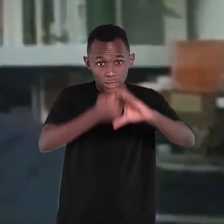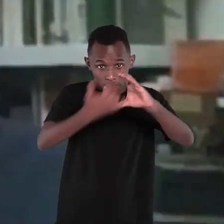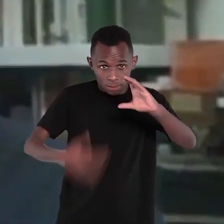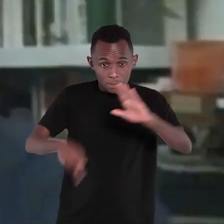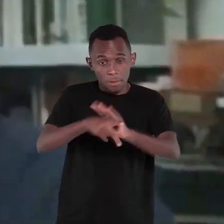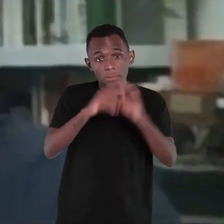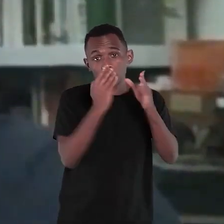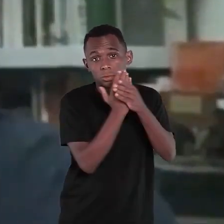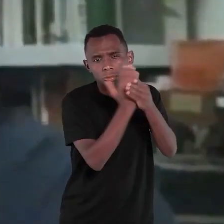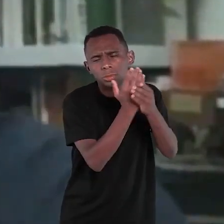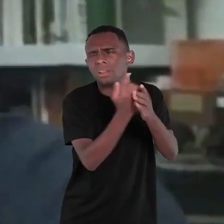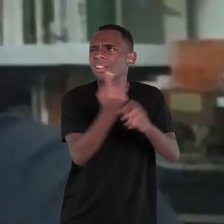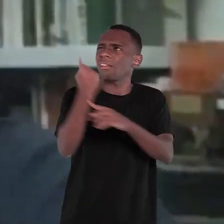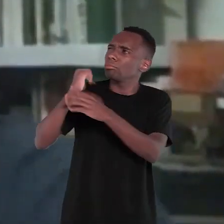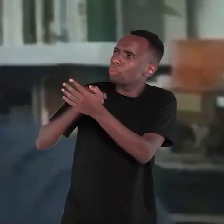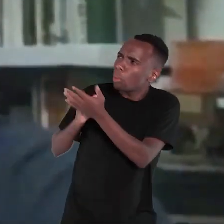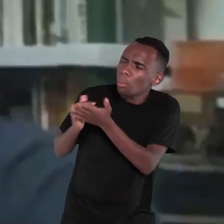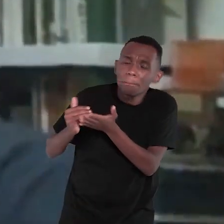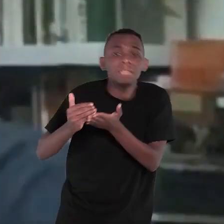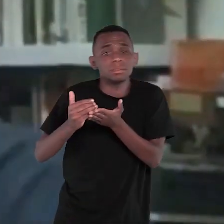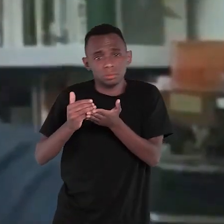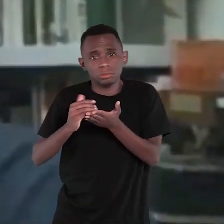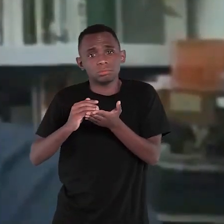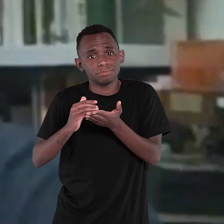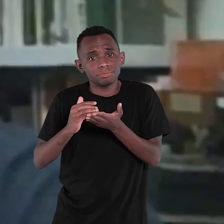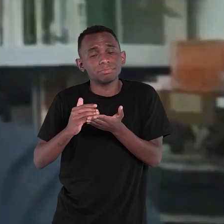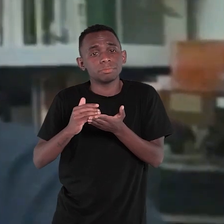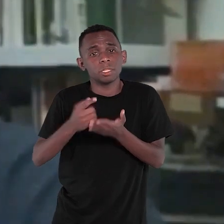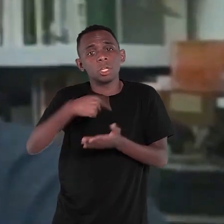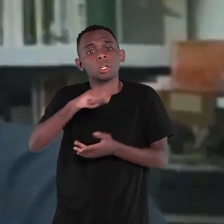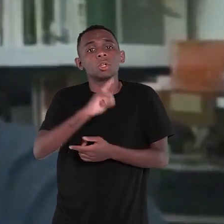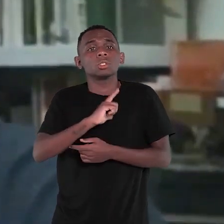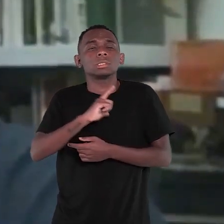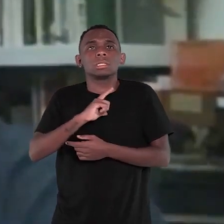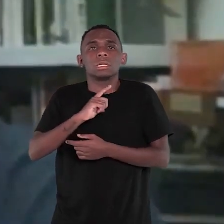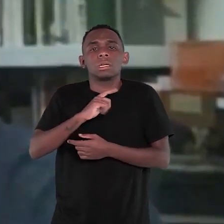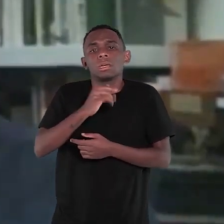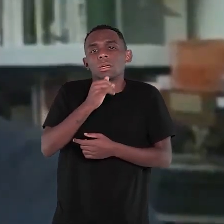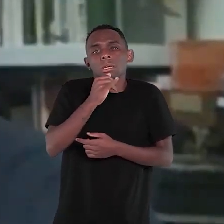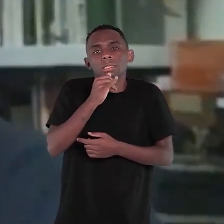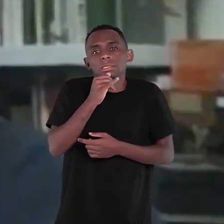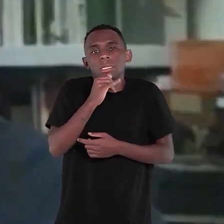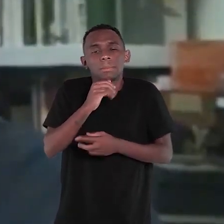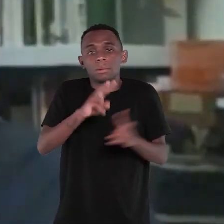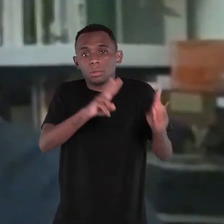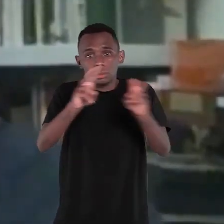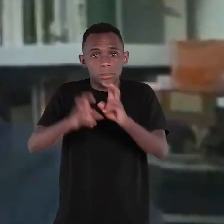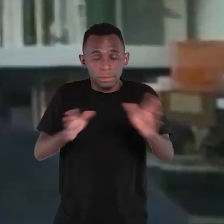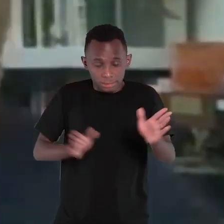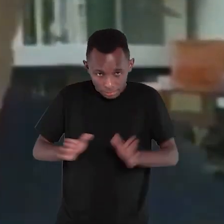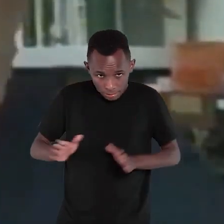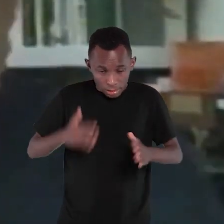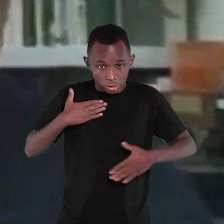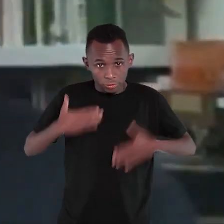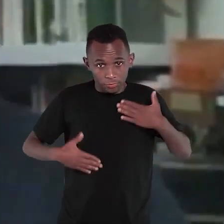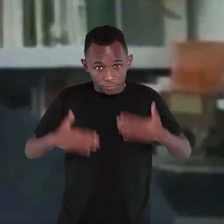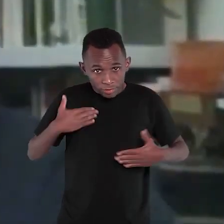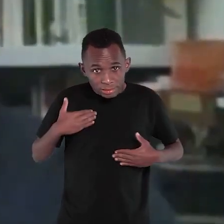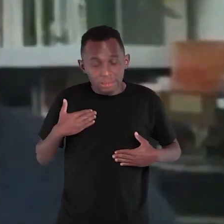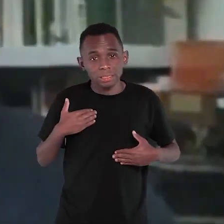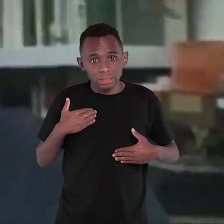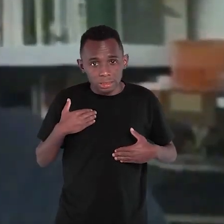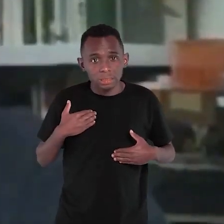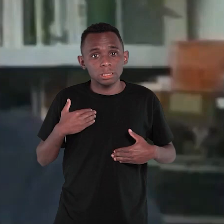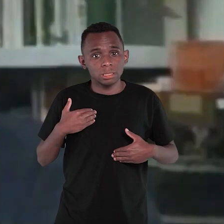dessas bibliotecas desde o seu início, né? A gente tem, do ponto de vista da acessibilidade física, a gente